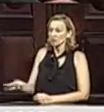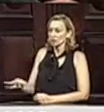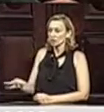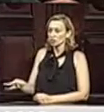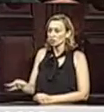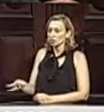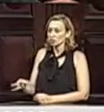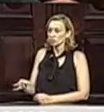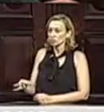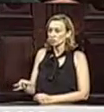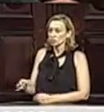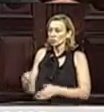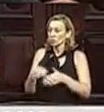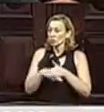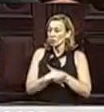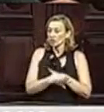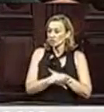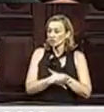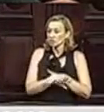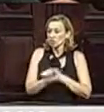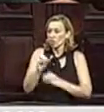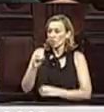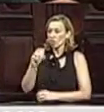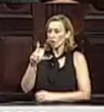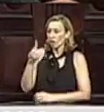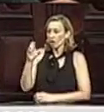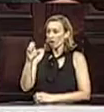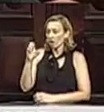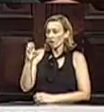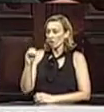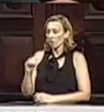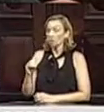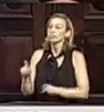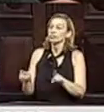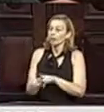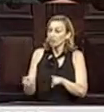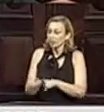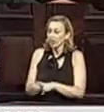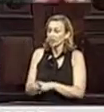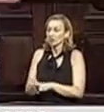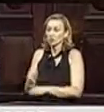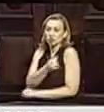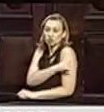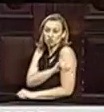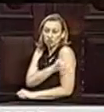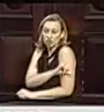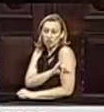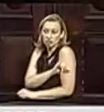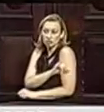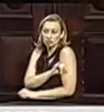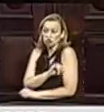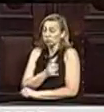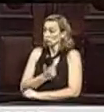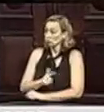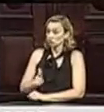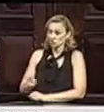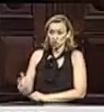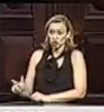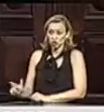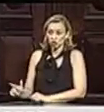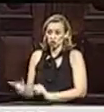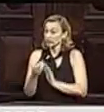vai se creditar de 20%. Também o estado do Rio de Janeiro não estava no Repetro e não tinha o Repetro